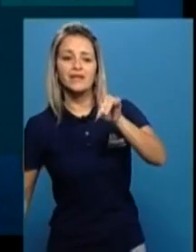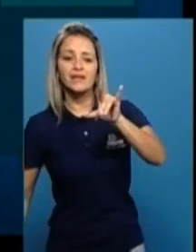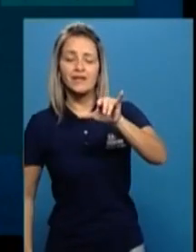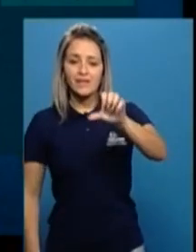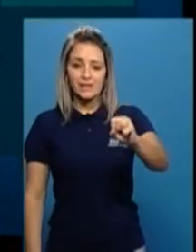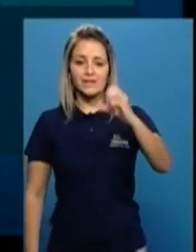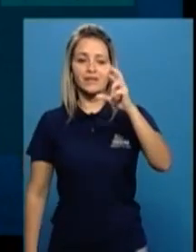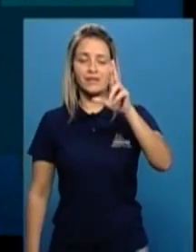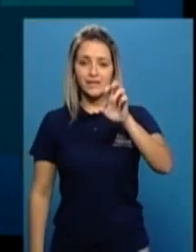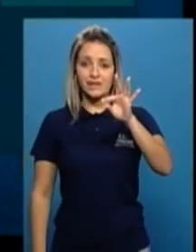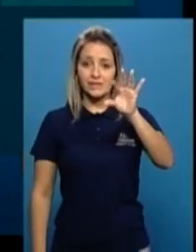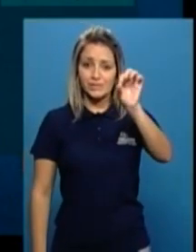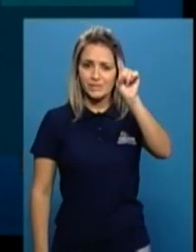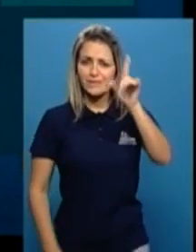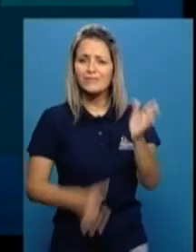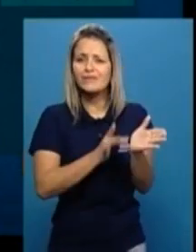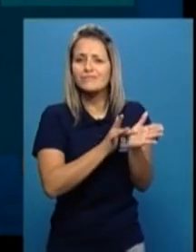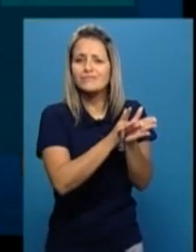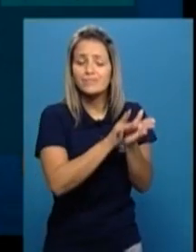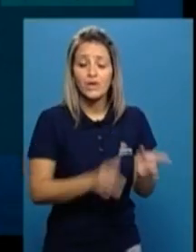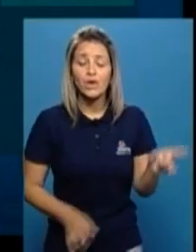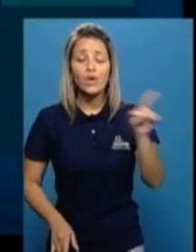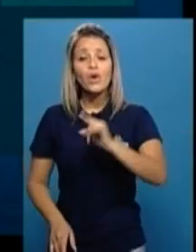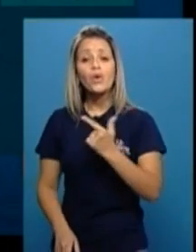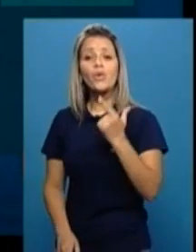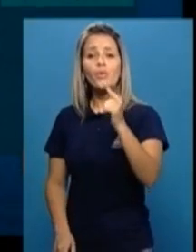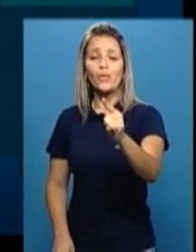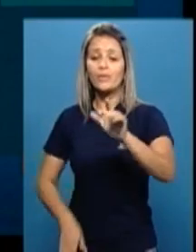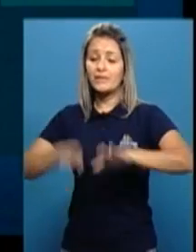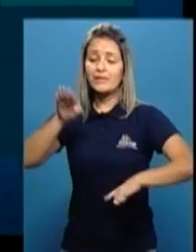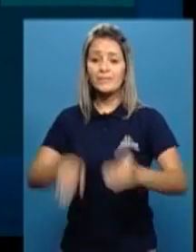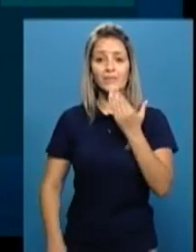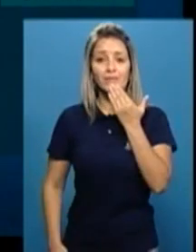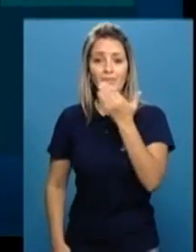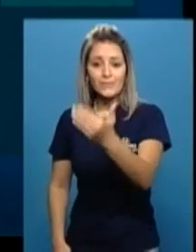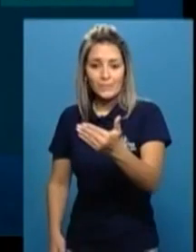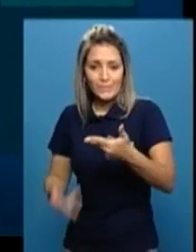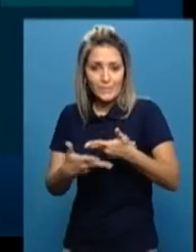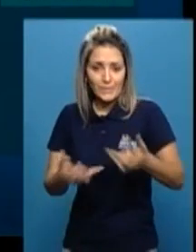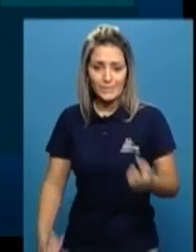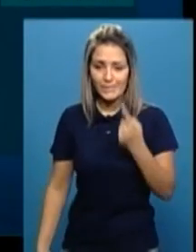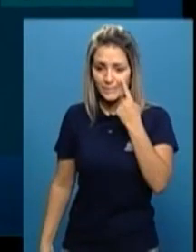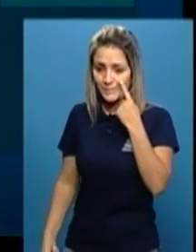os sob encomenda. Me acompanhe um pouquinho na tela.